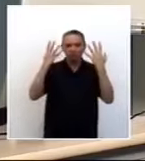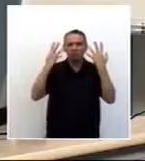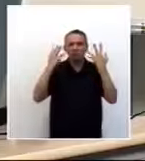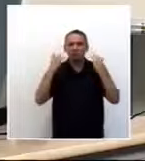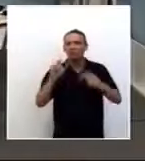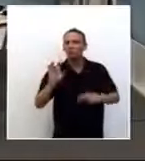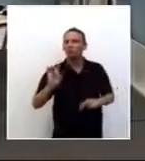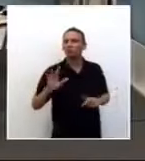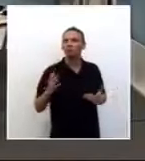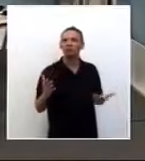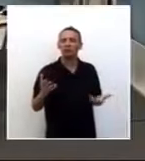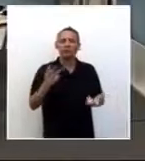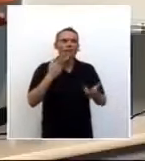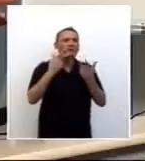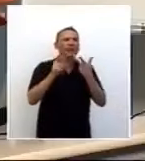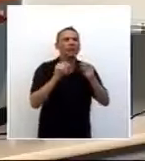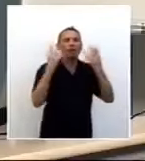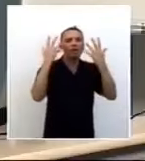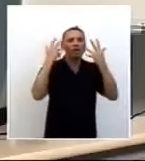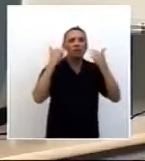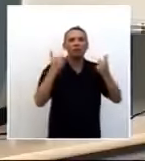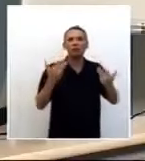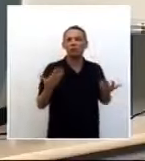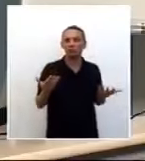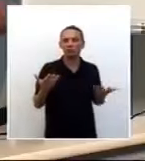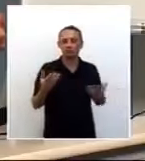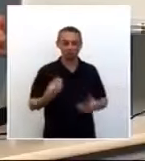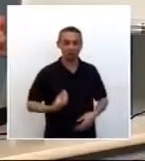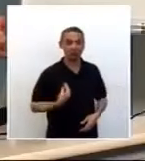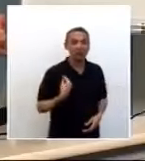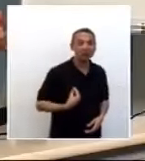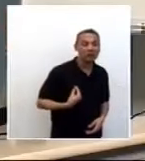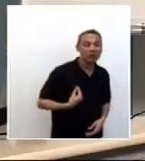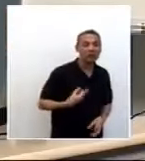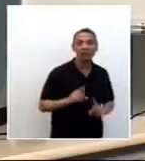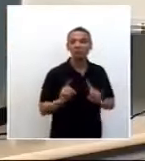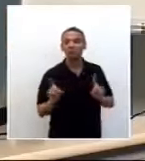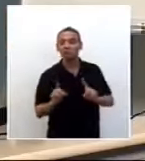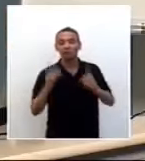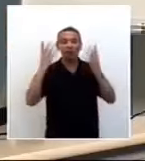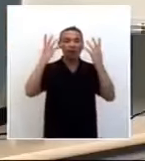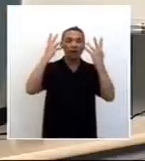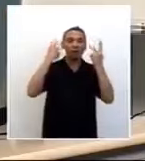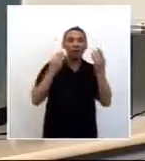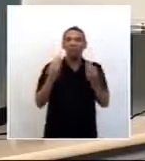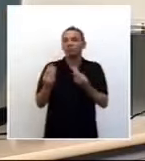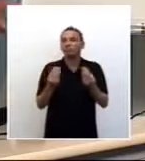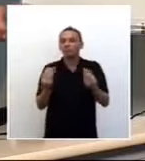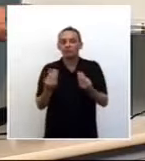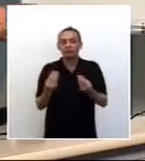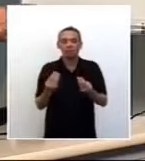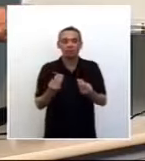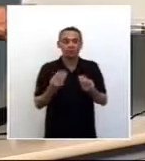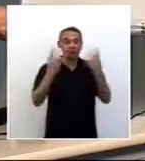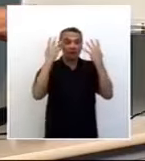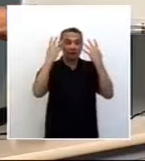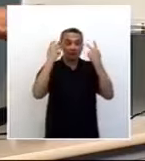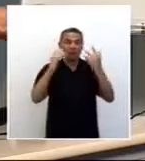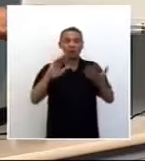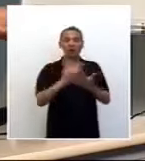falar de animais o que que eu vou falar dos animais seres vivos nos né é o se eles estão em extinção